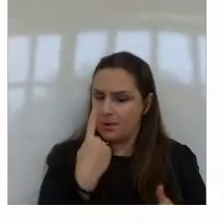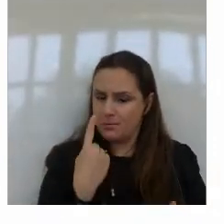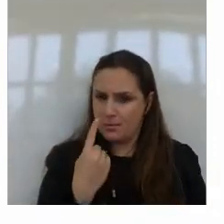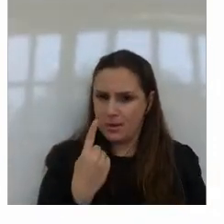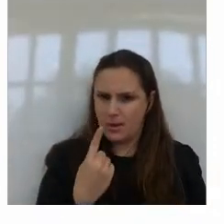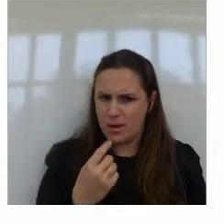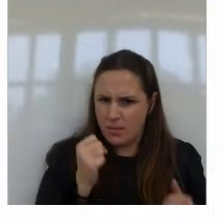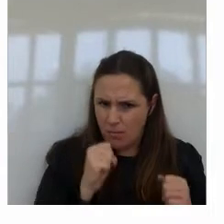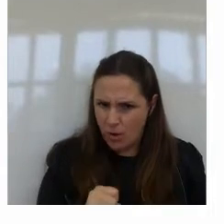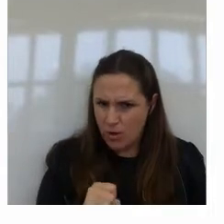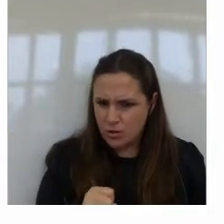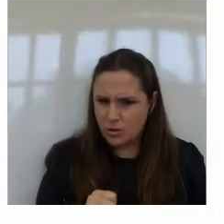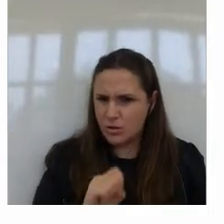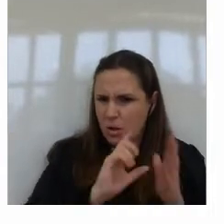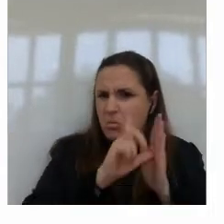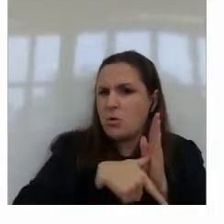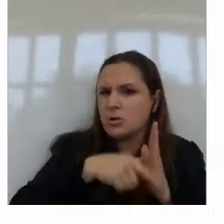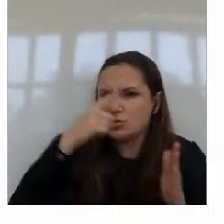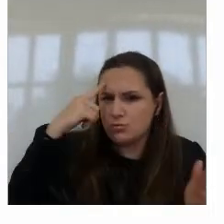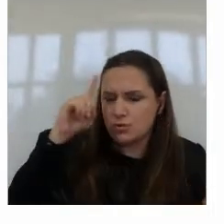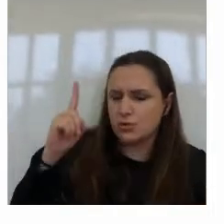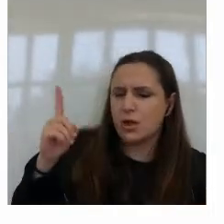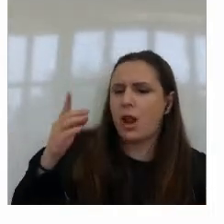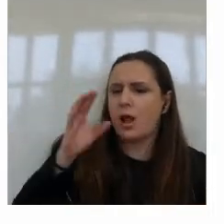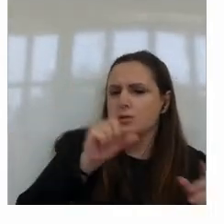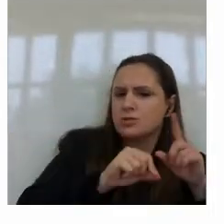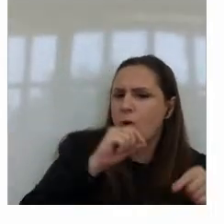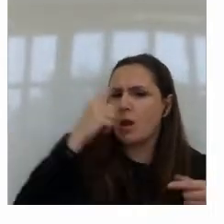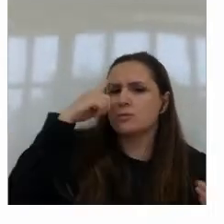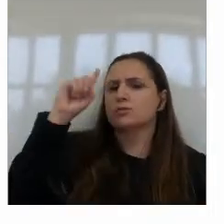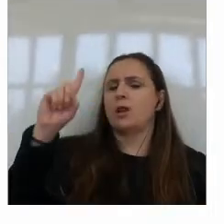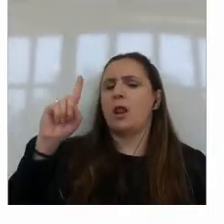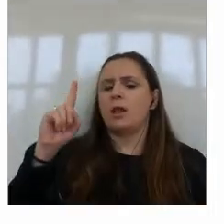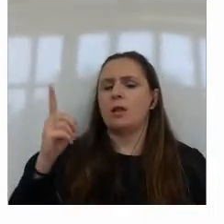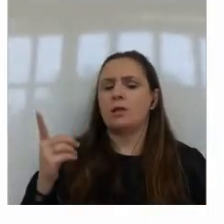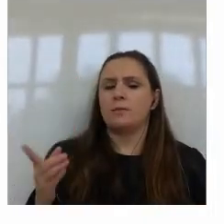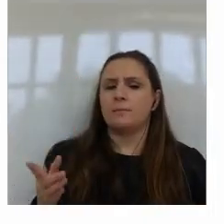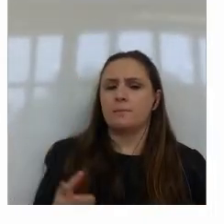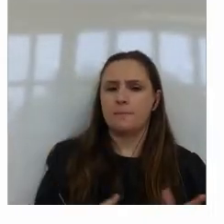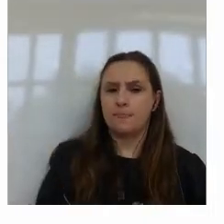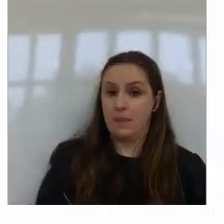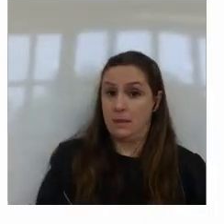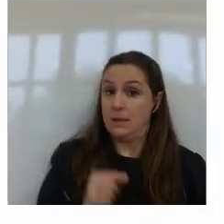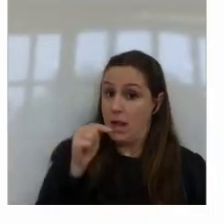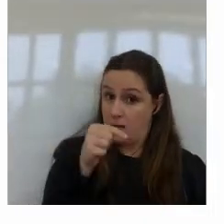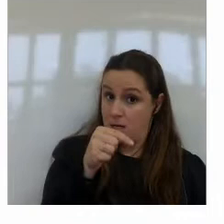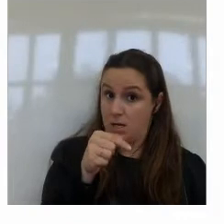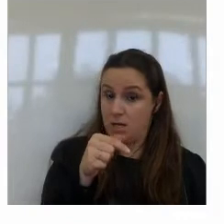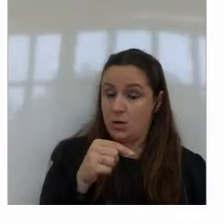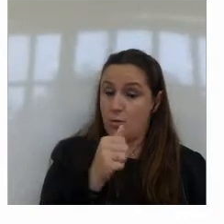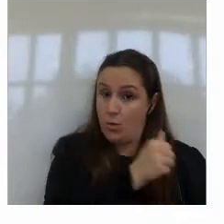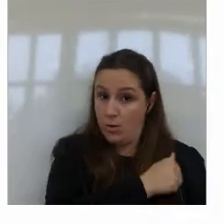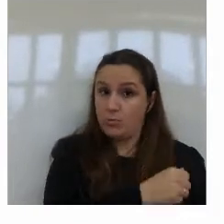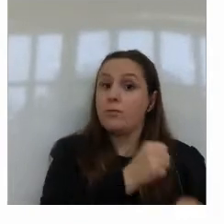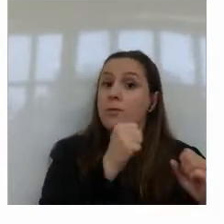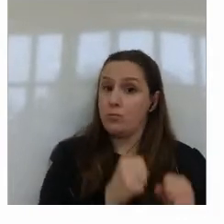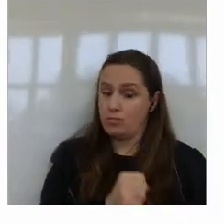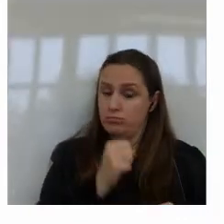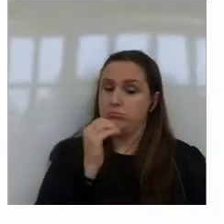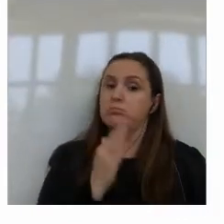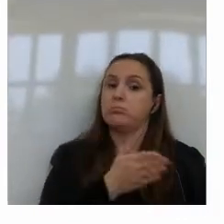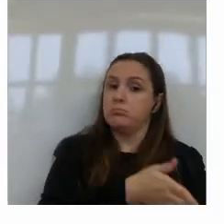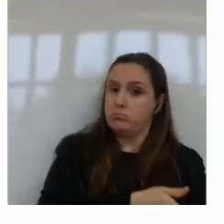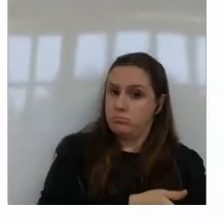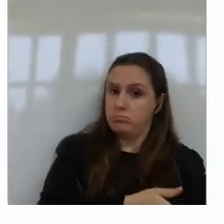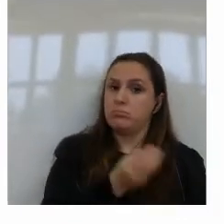A primeira que a gente tem aqui se permite envios a partir de uma data. Então a gente pode escolher uma data que